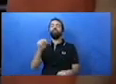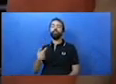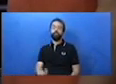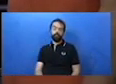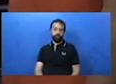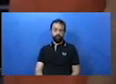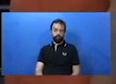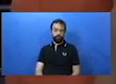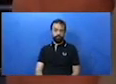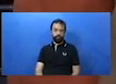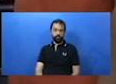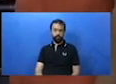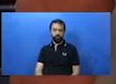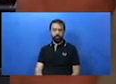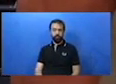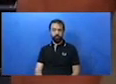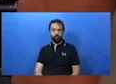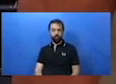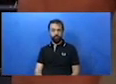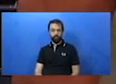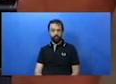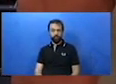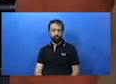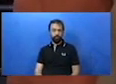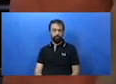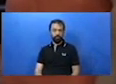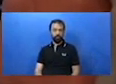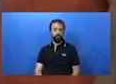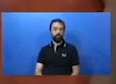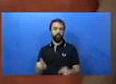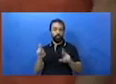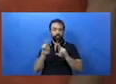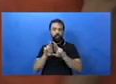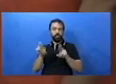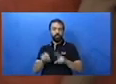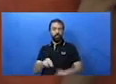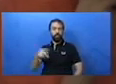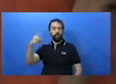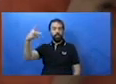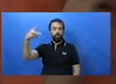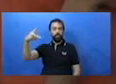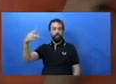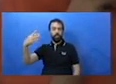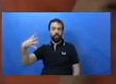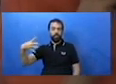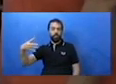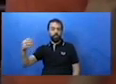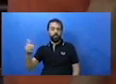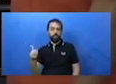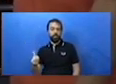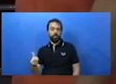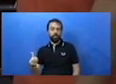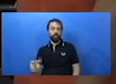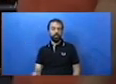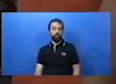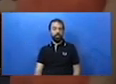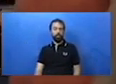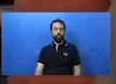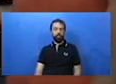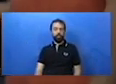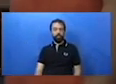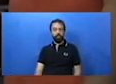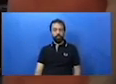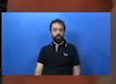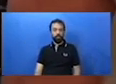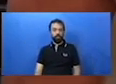rimas no primeiro e último versos, rimas no segundo, quarto e sexto versos de toda a